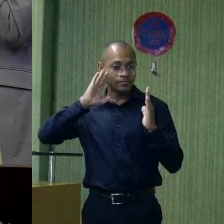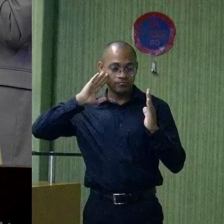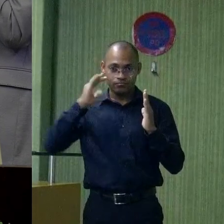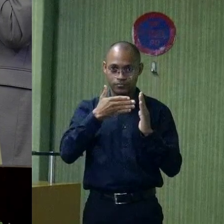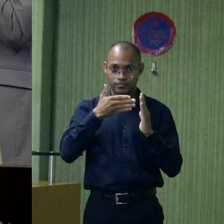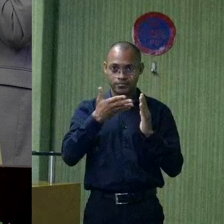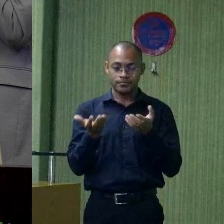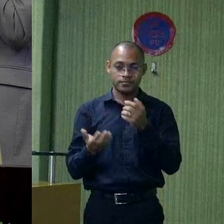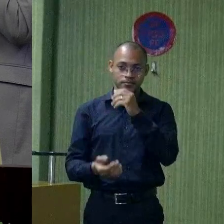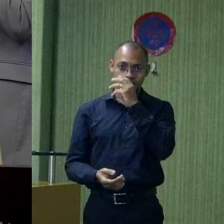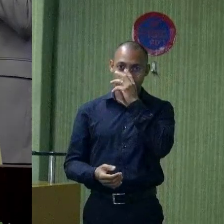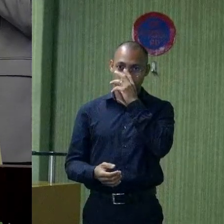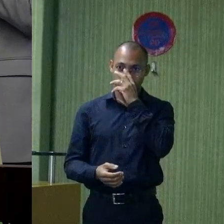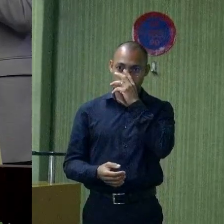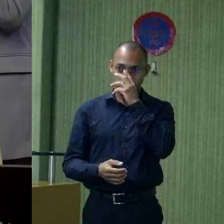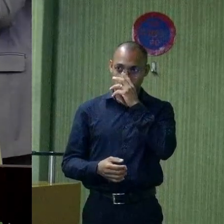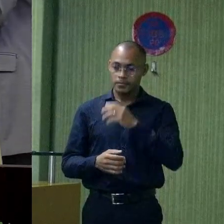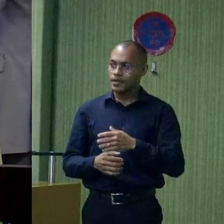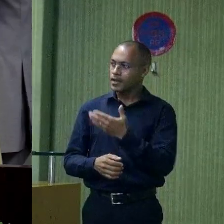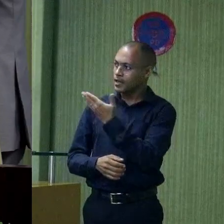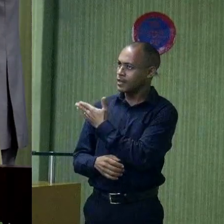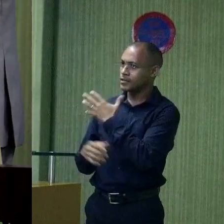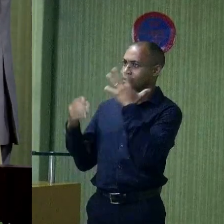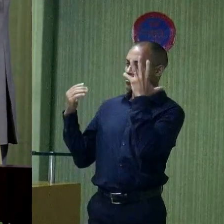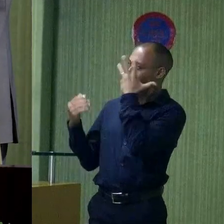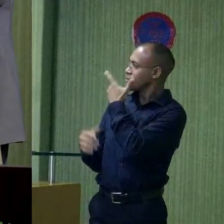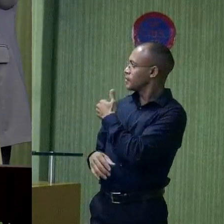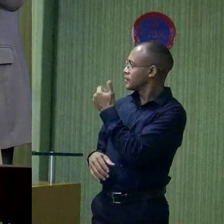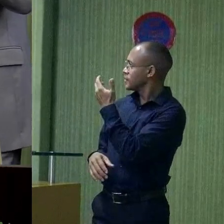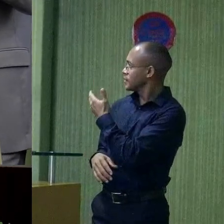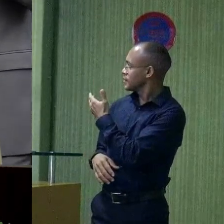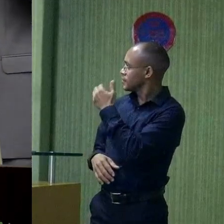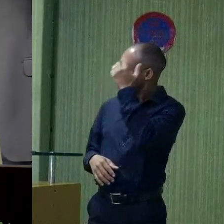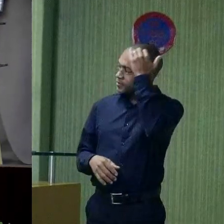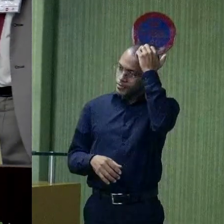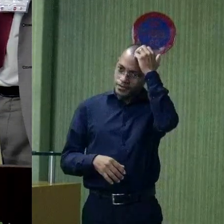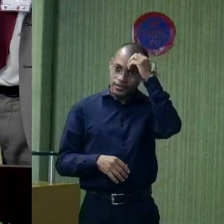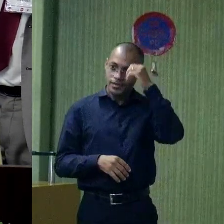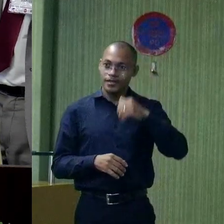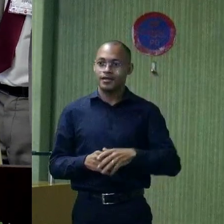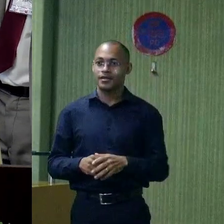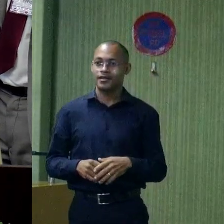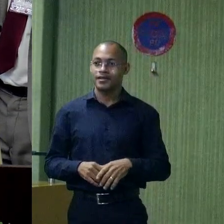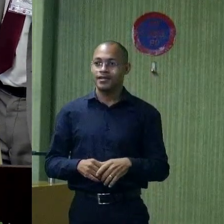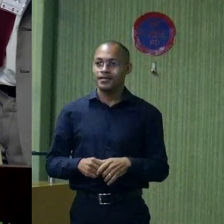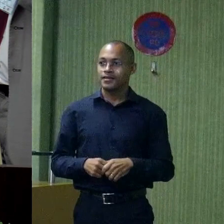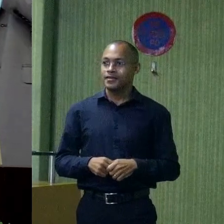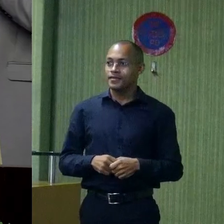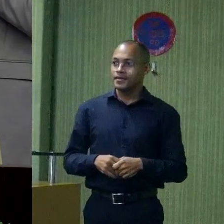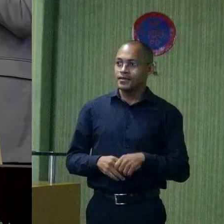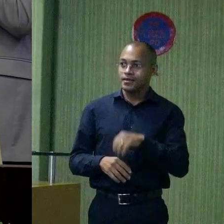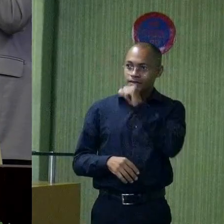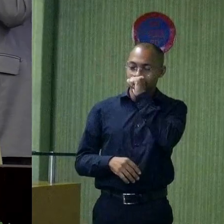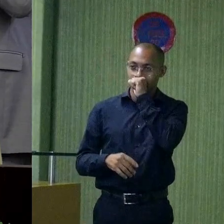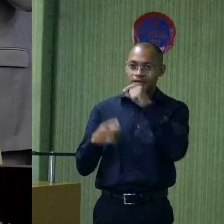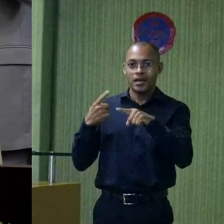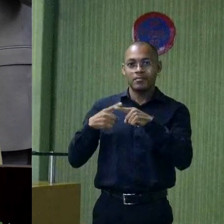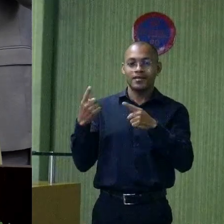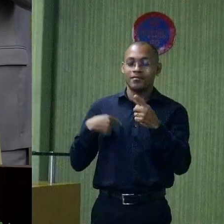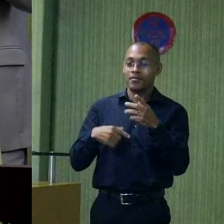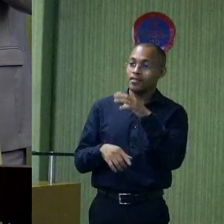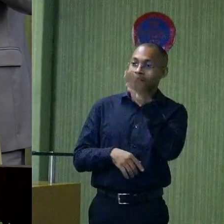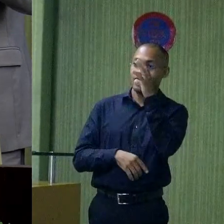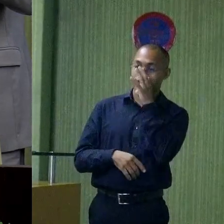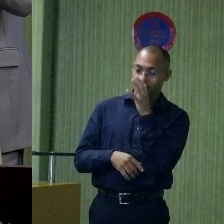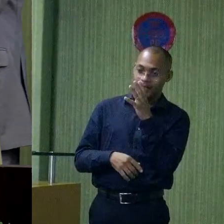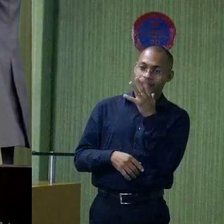isso tá até bonitinho isso aí né eu tô fazendo é para distrair vocês né não não não ficarem assim não se cansarem